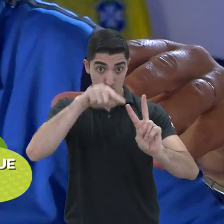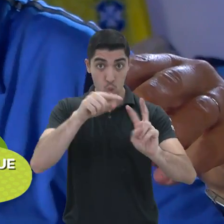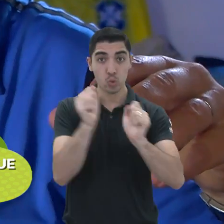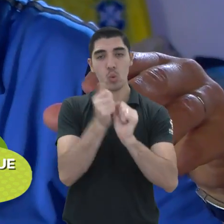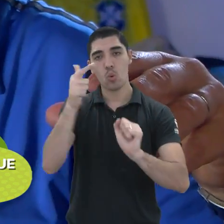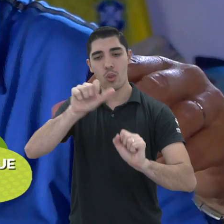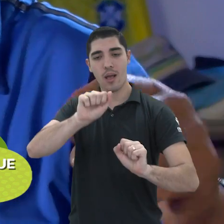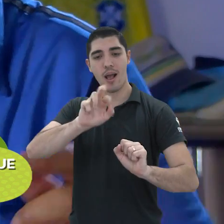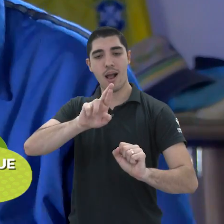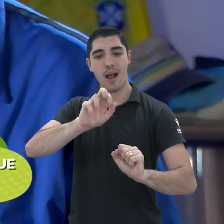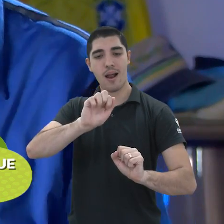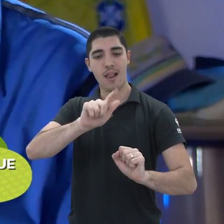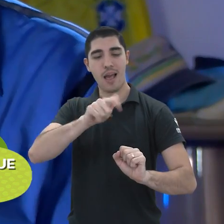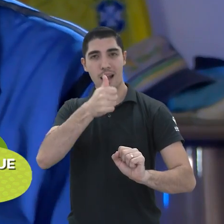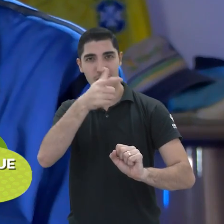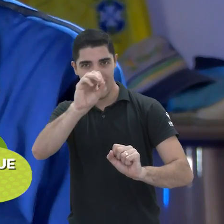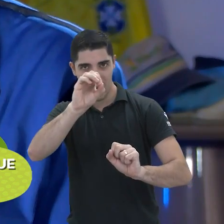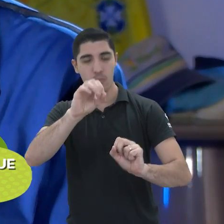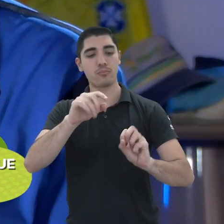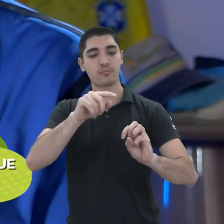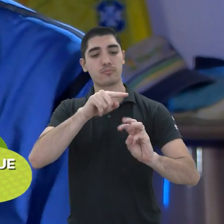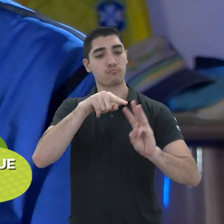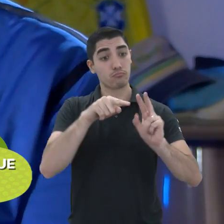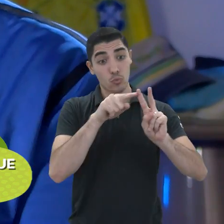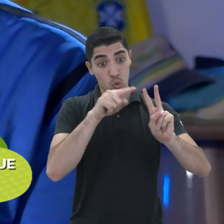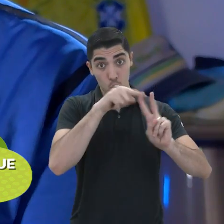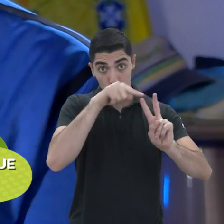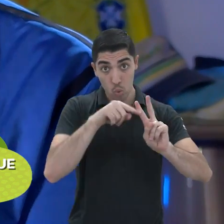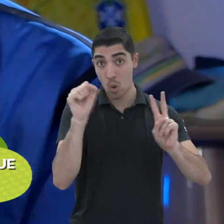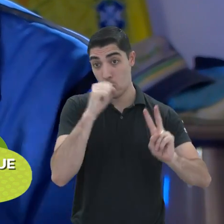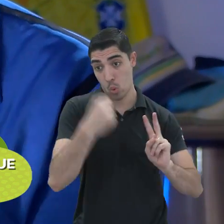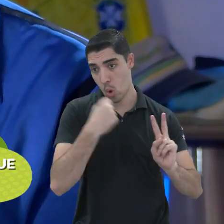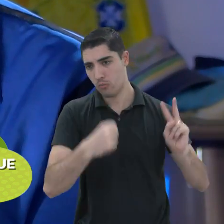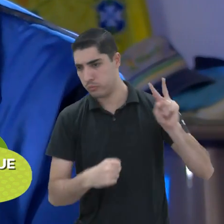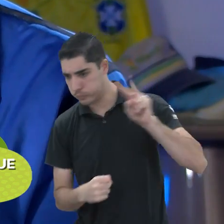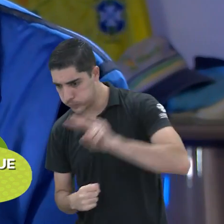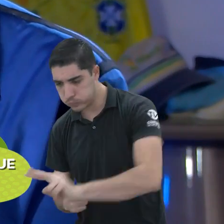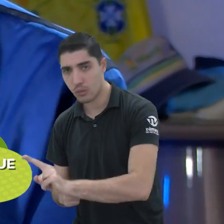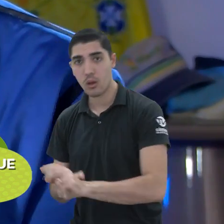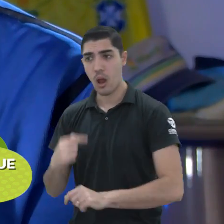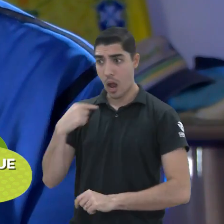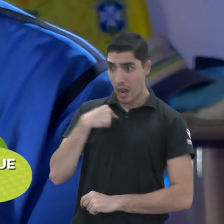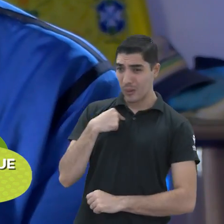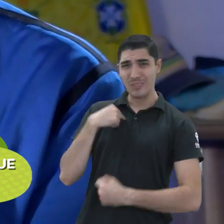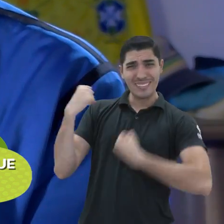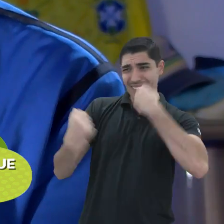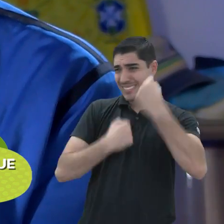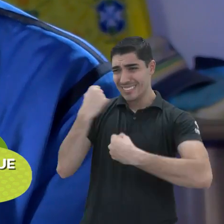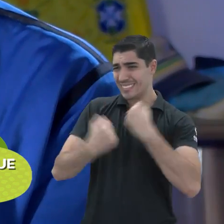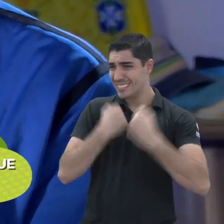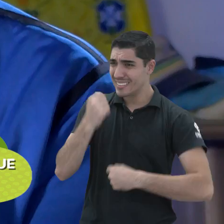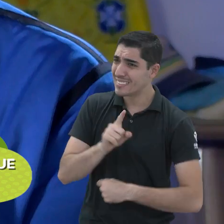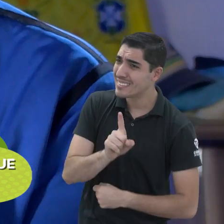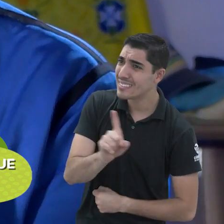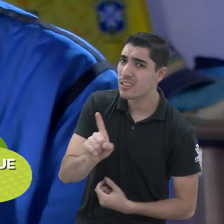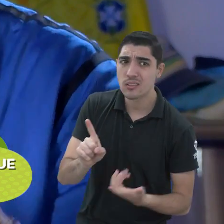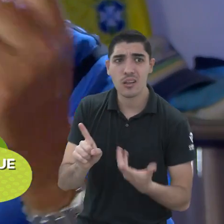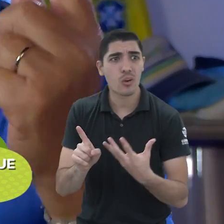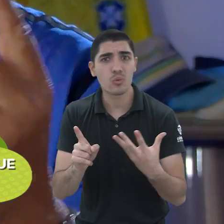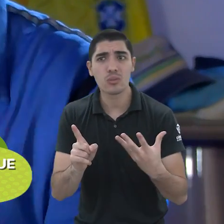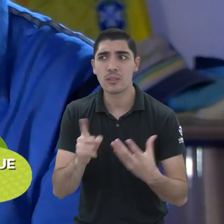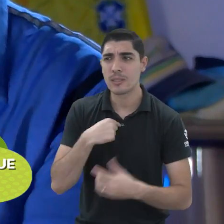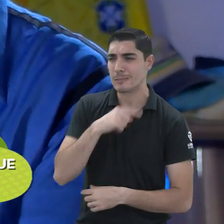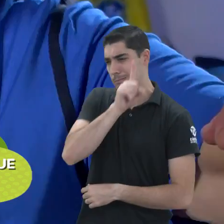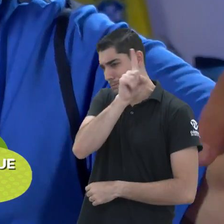Aragão entraram no túnel. E eu estava no meio do campo. Até eu chegar ali, sabe onde é que eu fui encontrar o Armando?